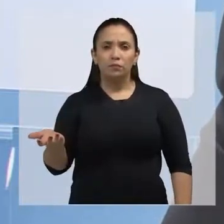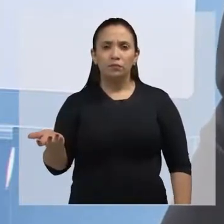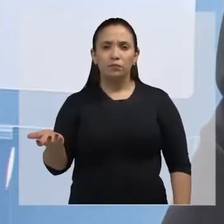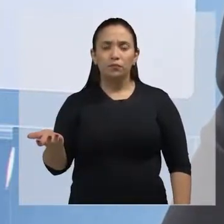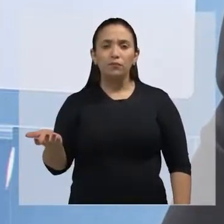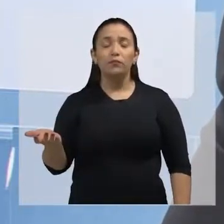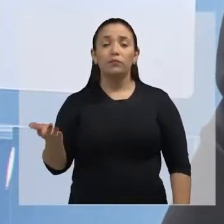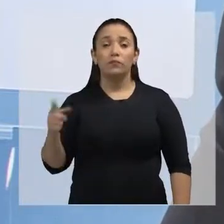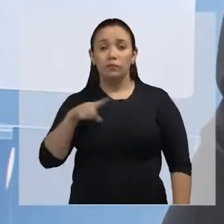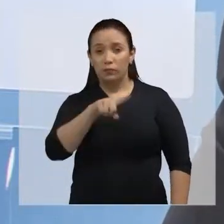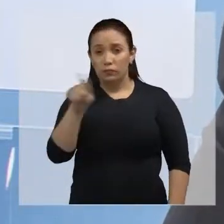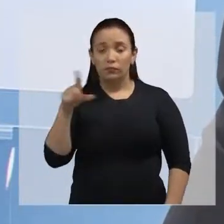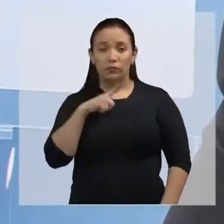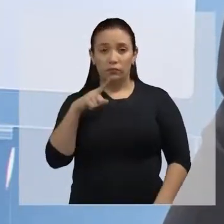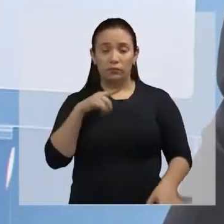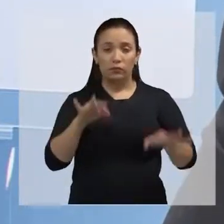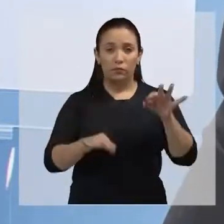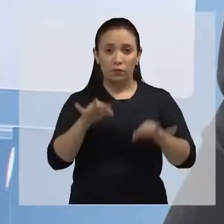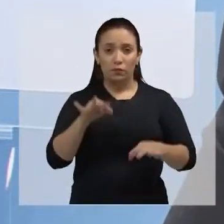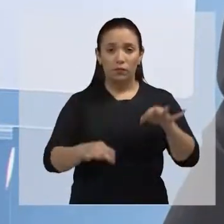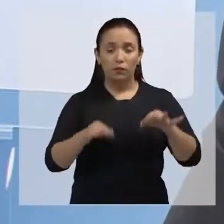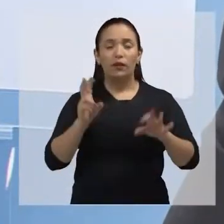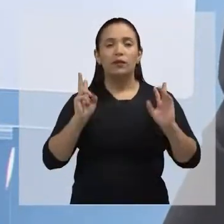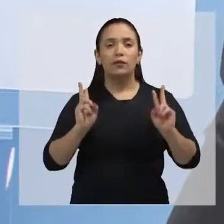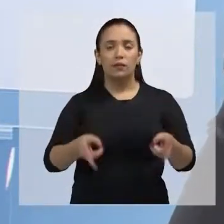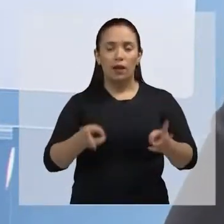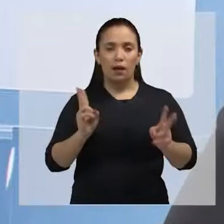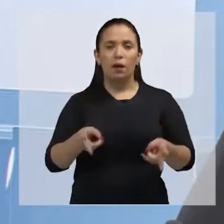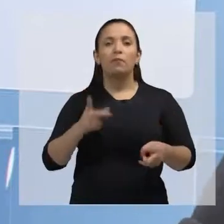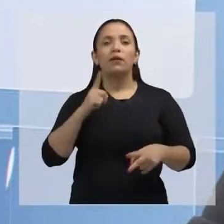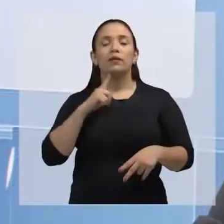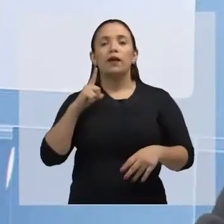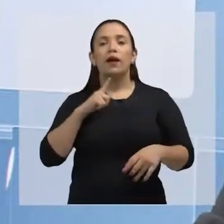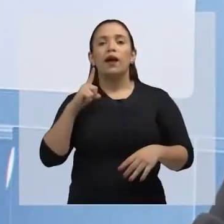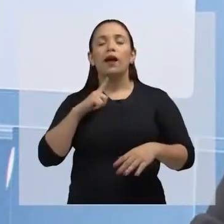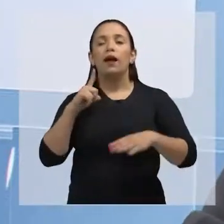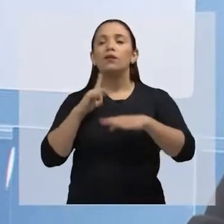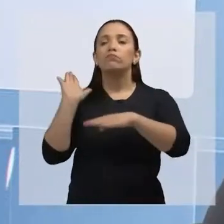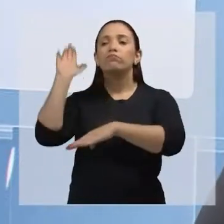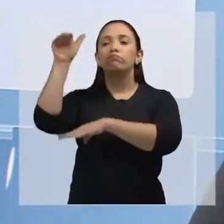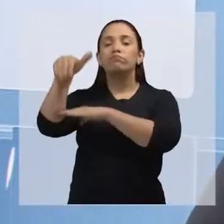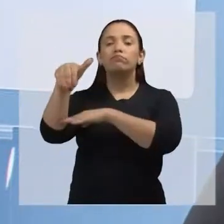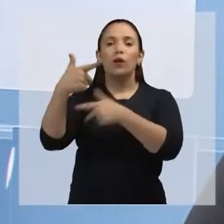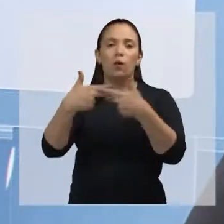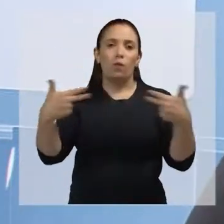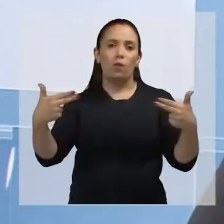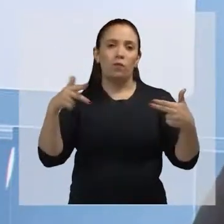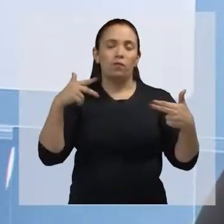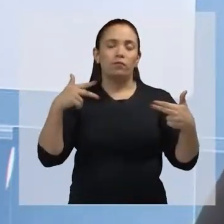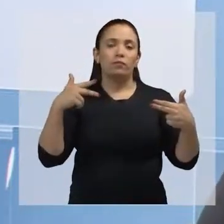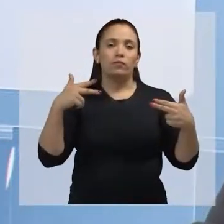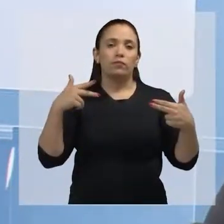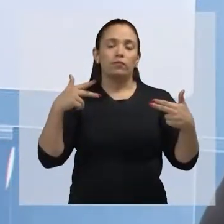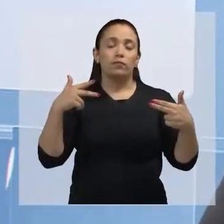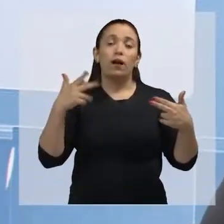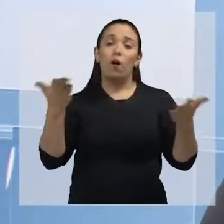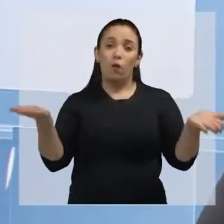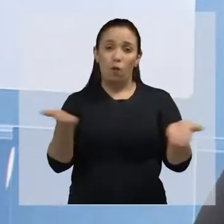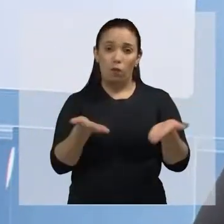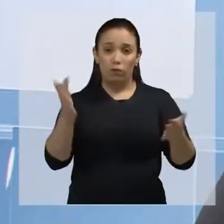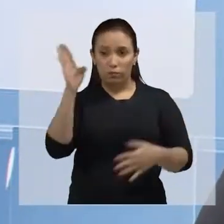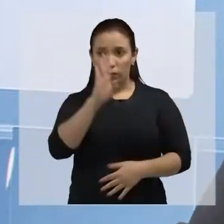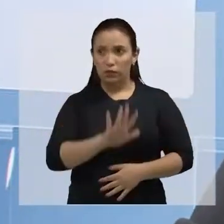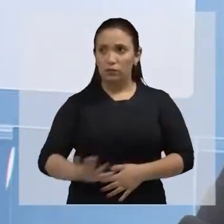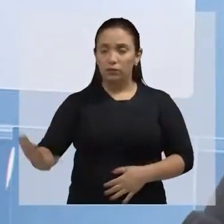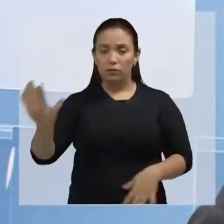quando estão julgando, têm sempre interesse por trás que não é o interesse da justiça. Por isso, por todo mundo hoje no país saber